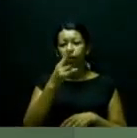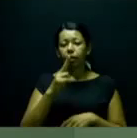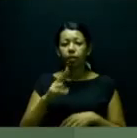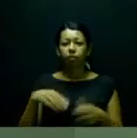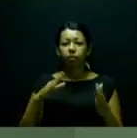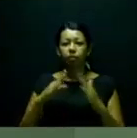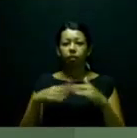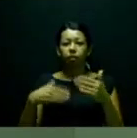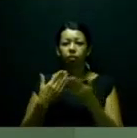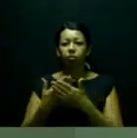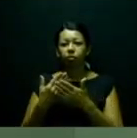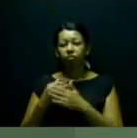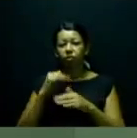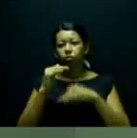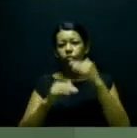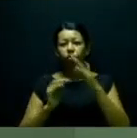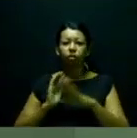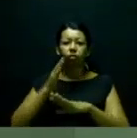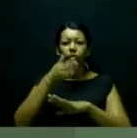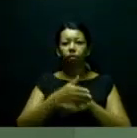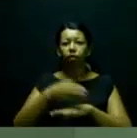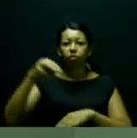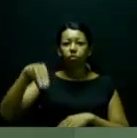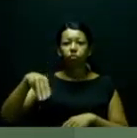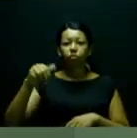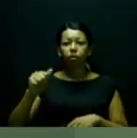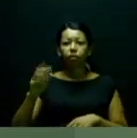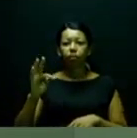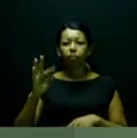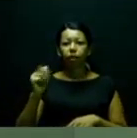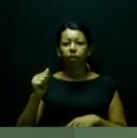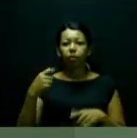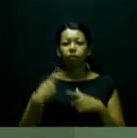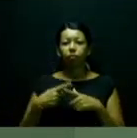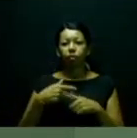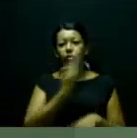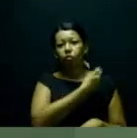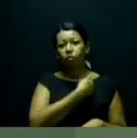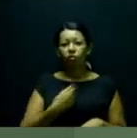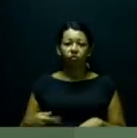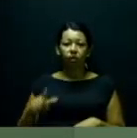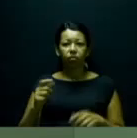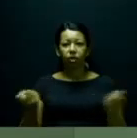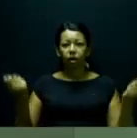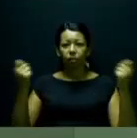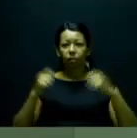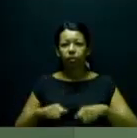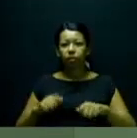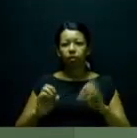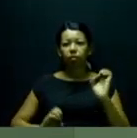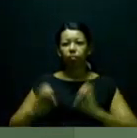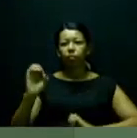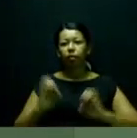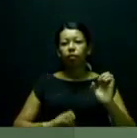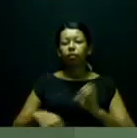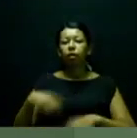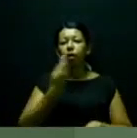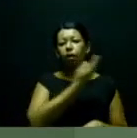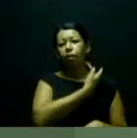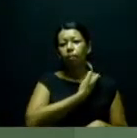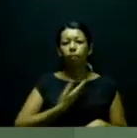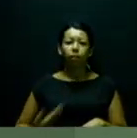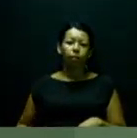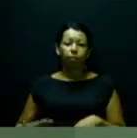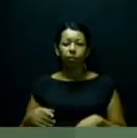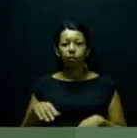construída efetivamente dentro de uma mata, né? Porque o governo sequer tem a capacidade, né? Com uma empresa pública, que é a Cursan, uma